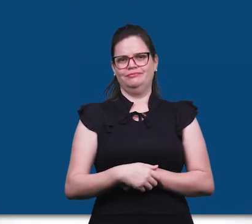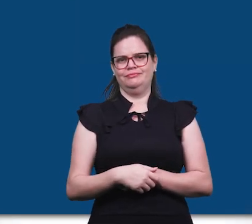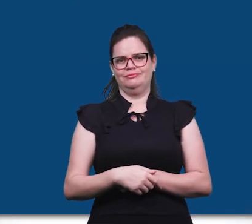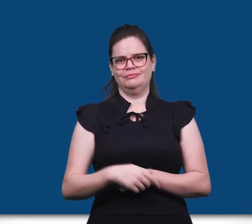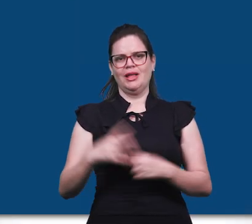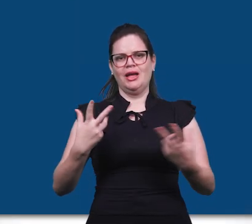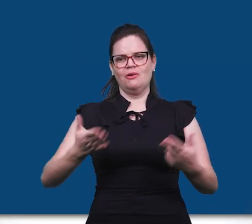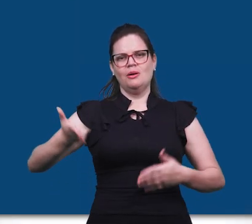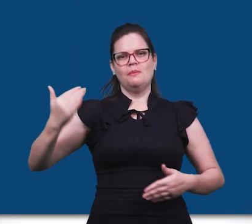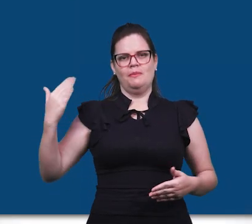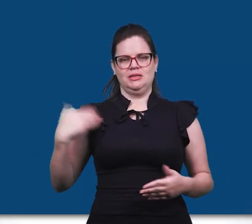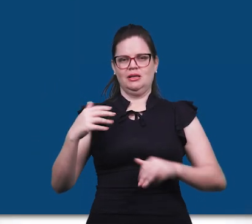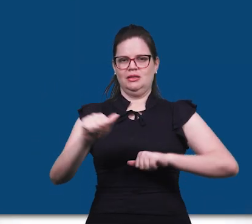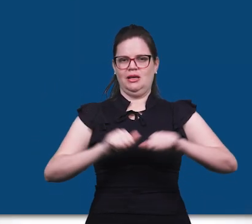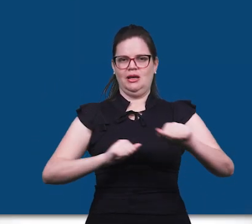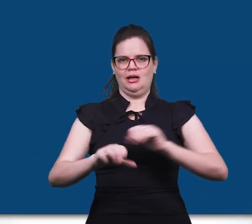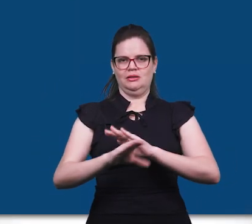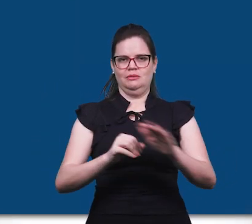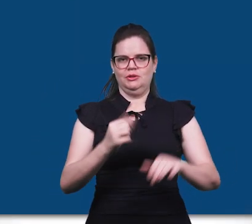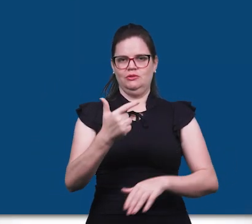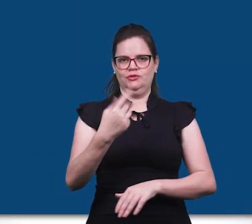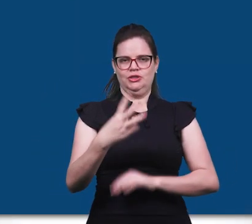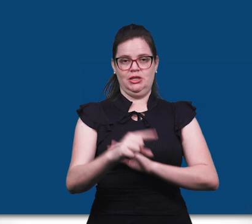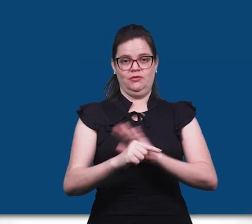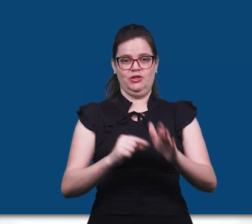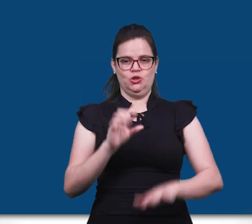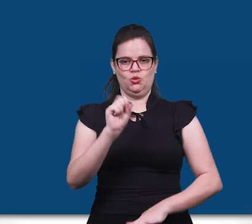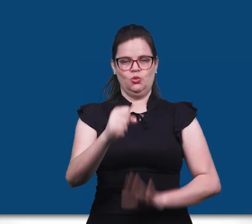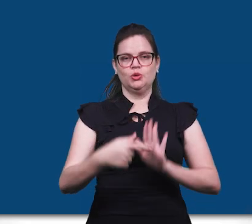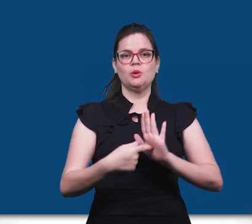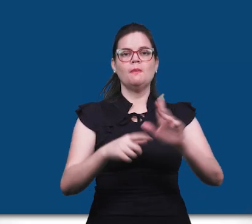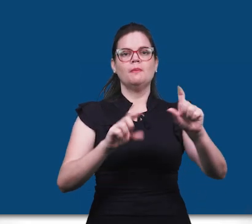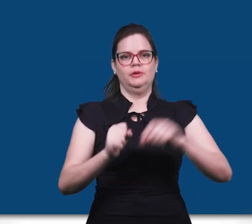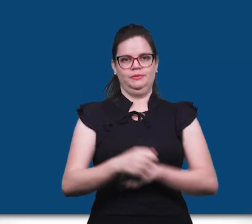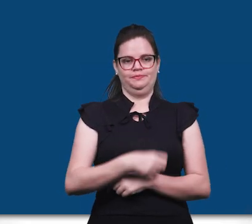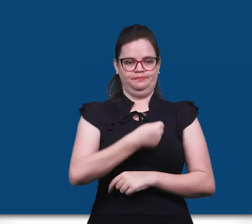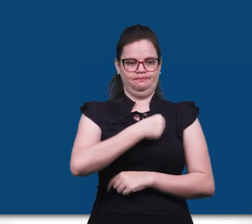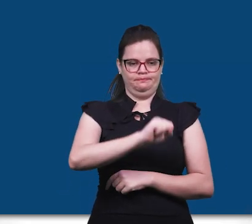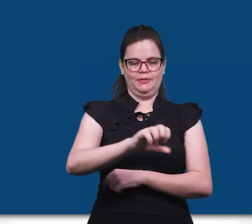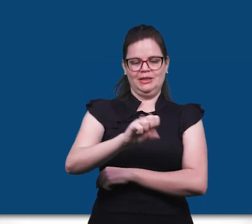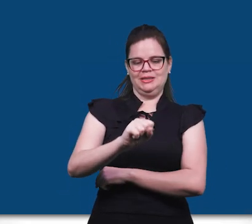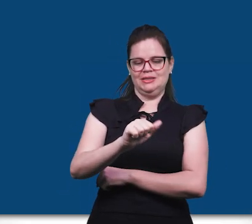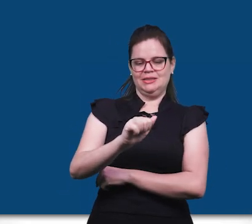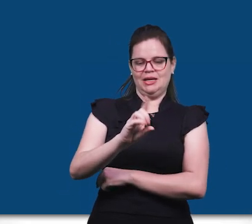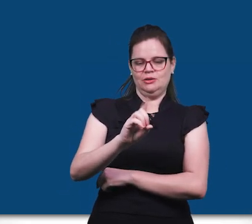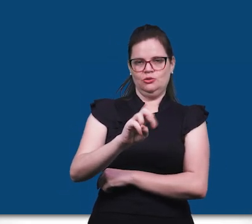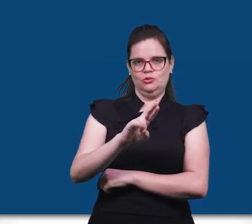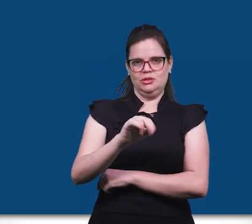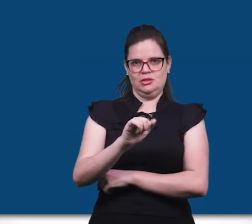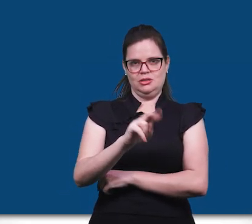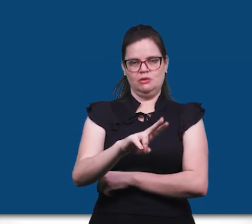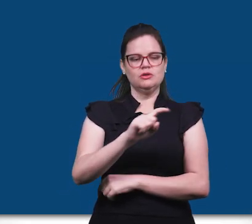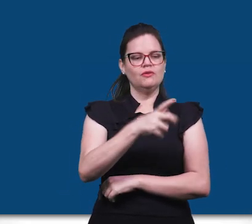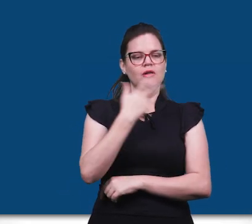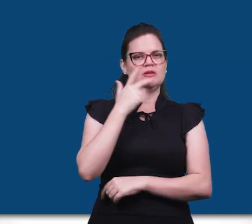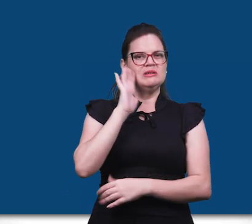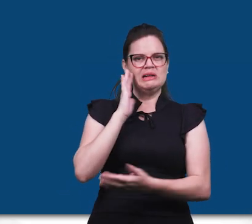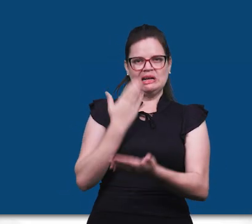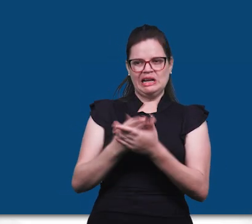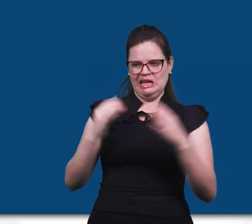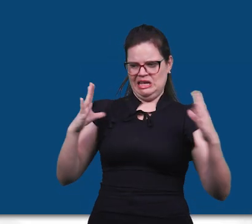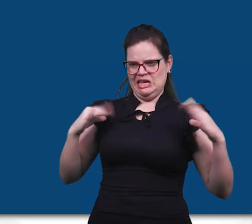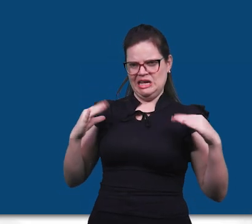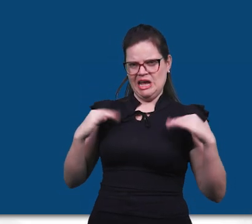que aconteceu com os saduceus em Atos 23:8, diz assim, os saduceus não criam em ressurreição, em anjo e em espírito.